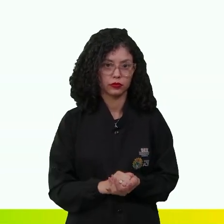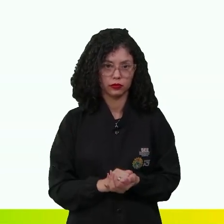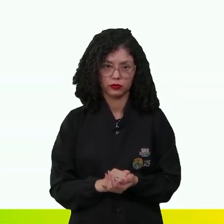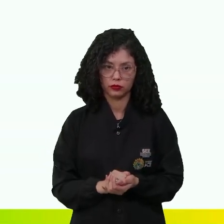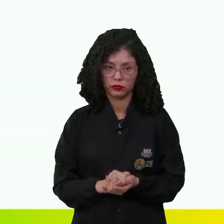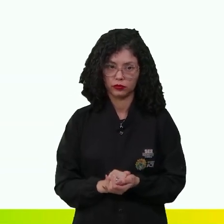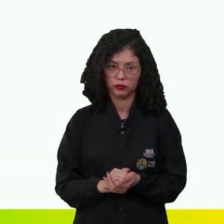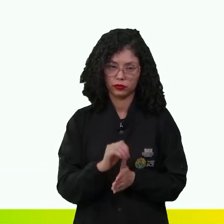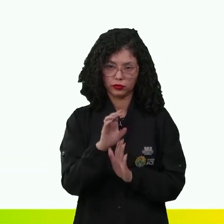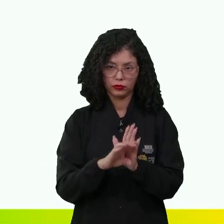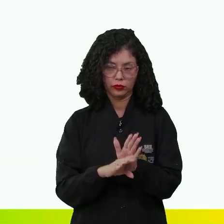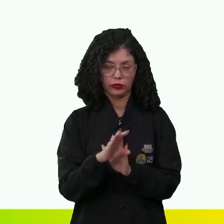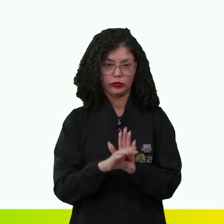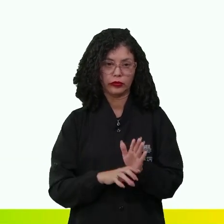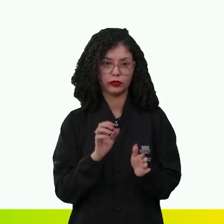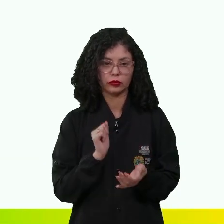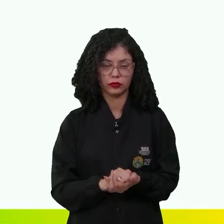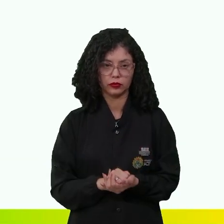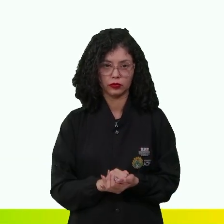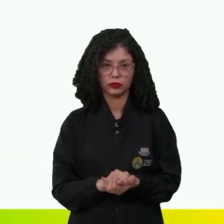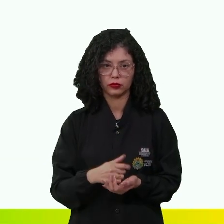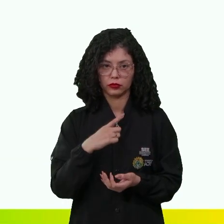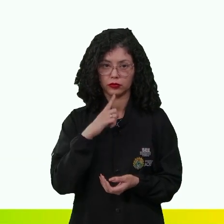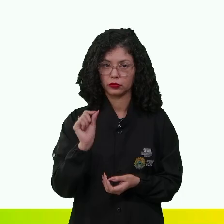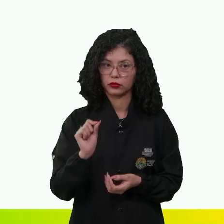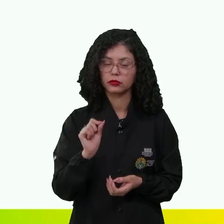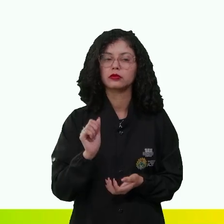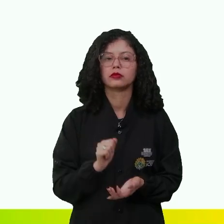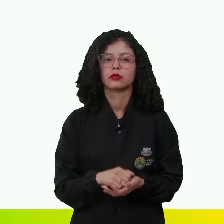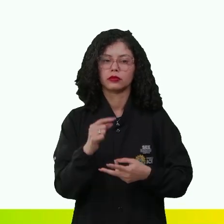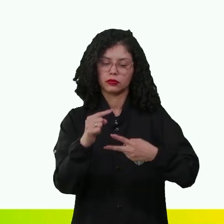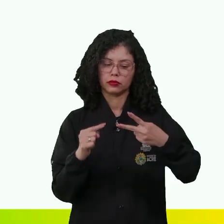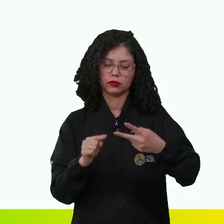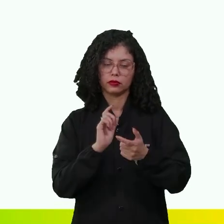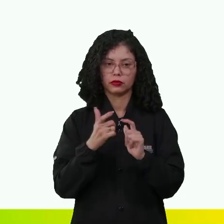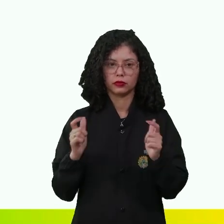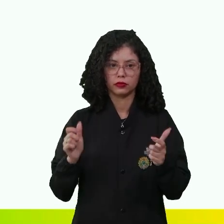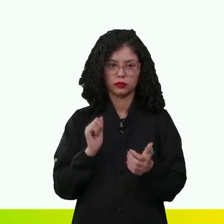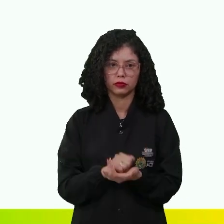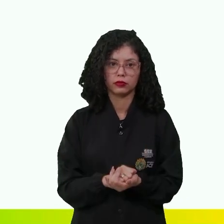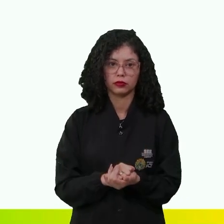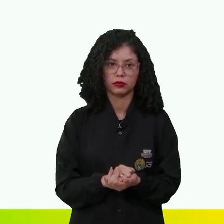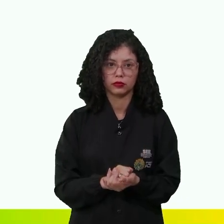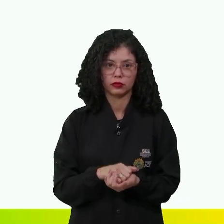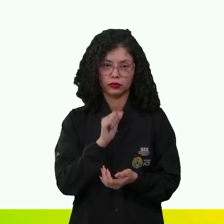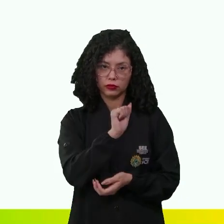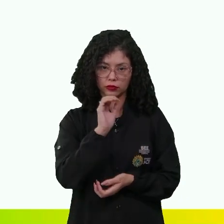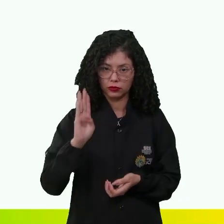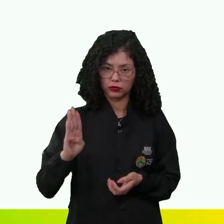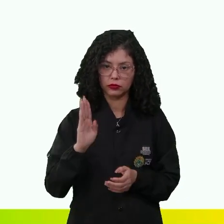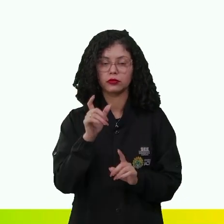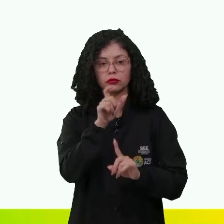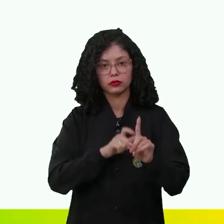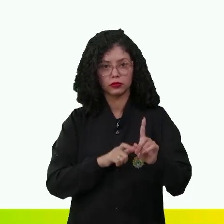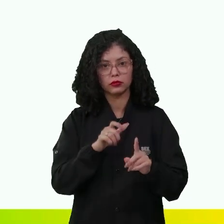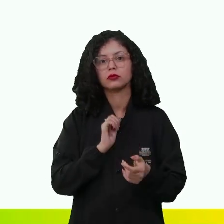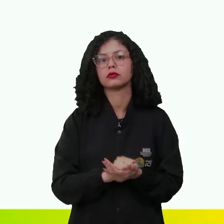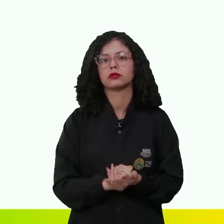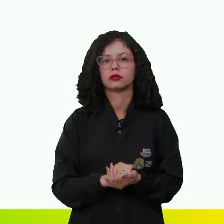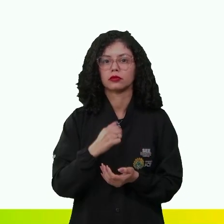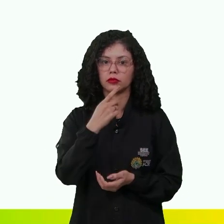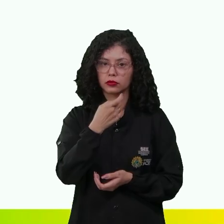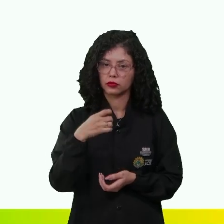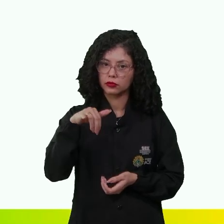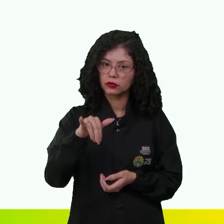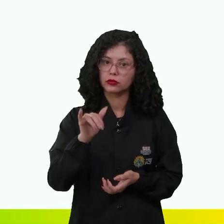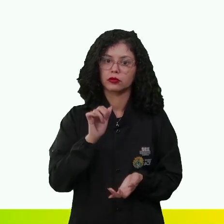para a definição, nós temos o seguinte: duas grandezas A e B, representadas pelos pares x